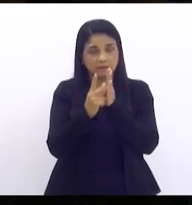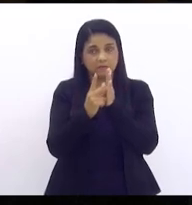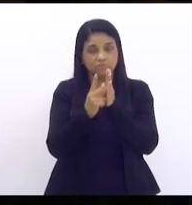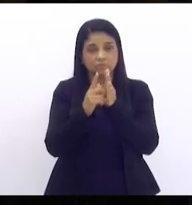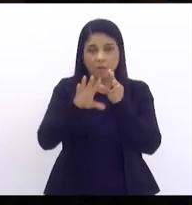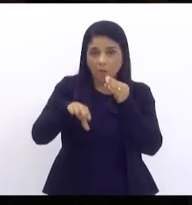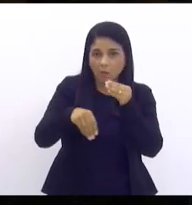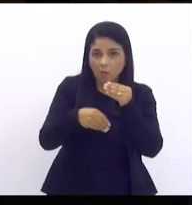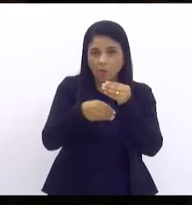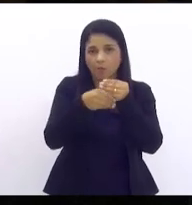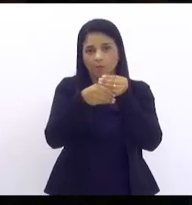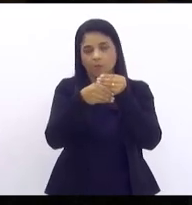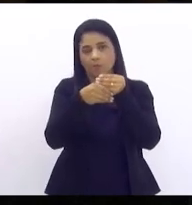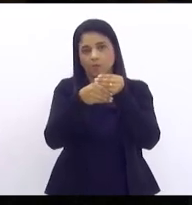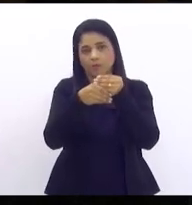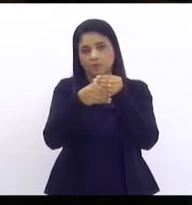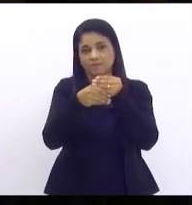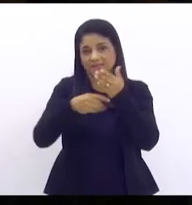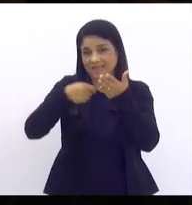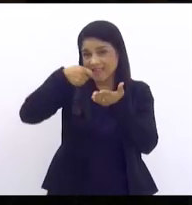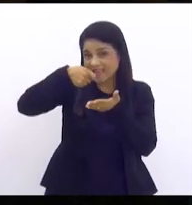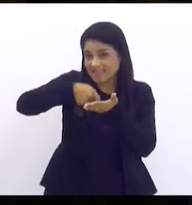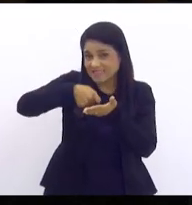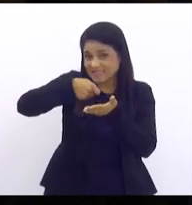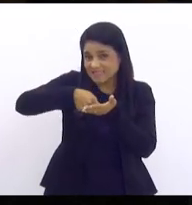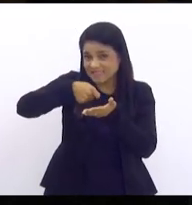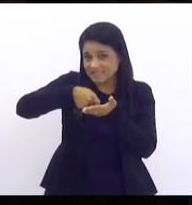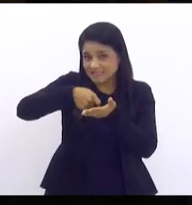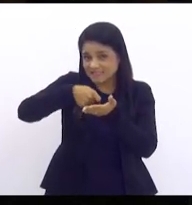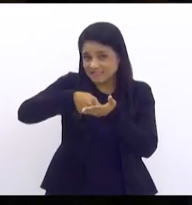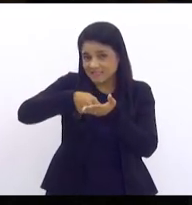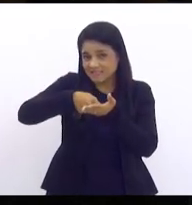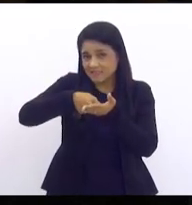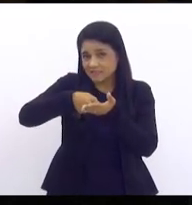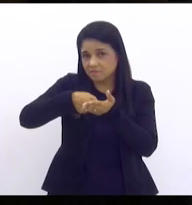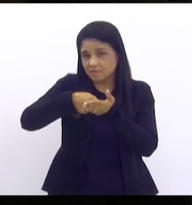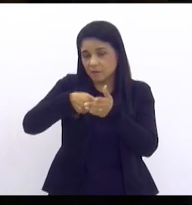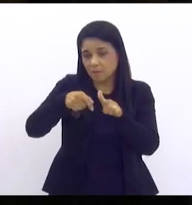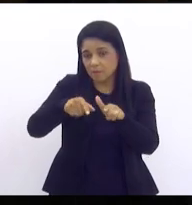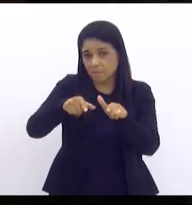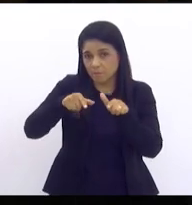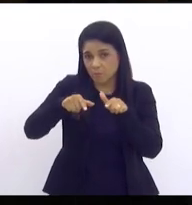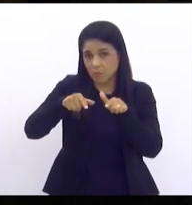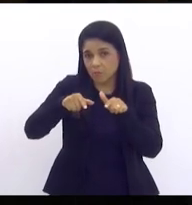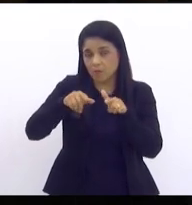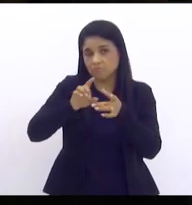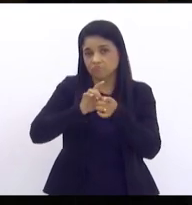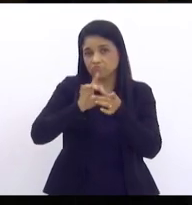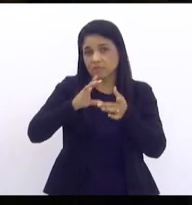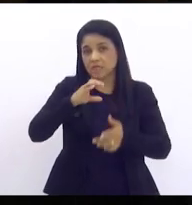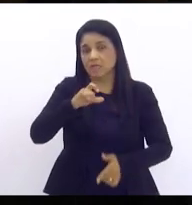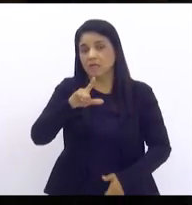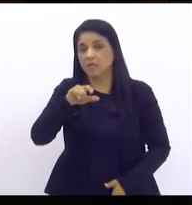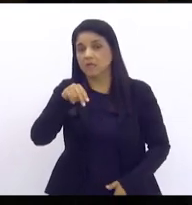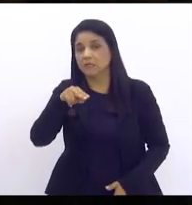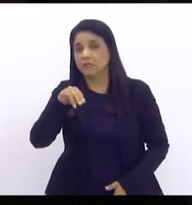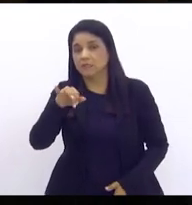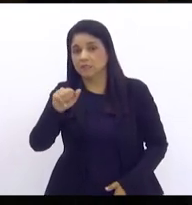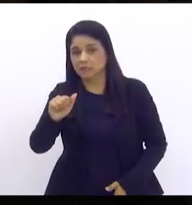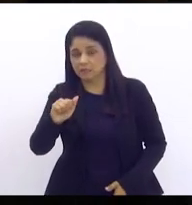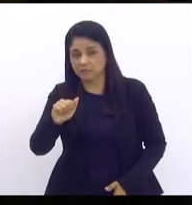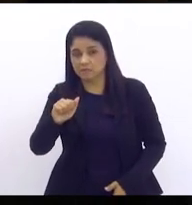inclua entre as exigências para o credenciamento das clínicas responsáveis